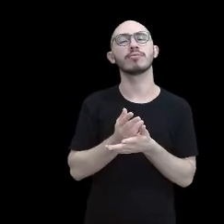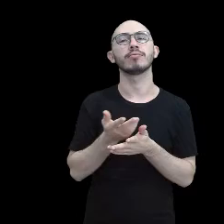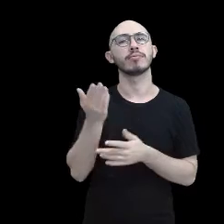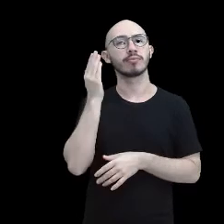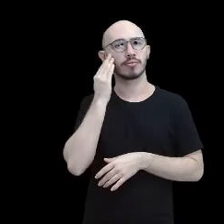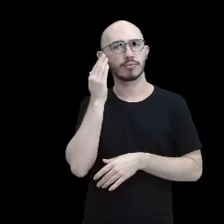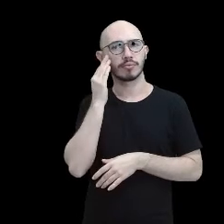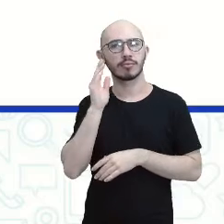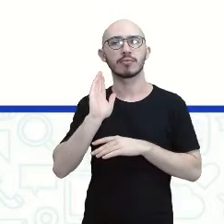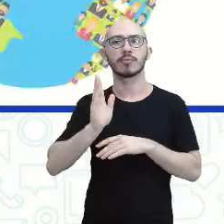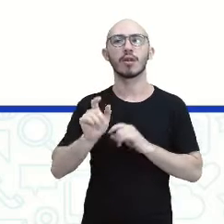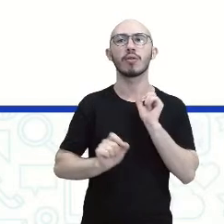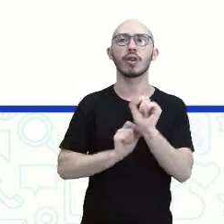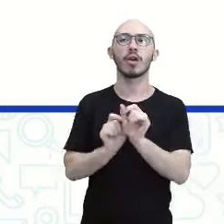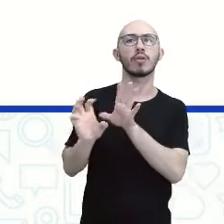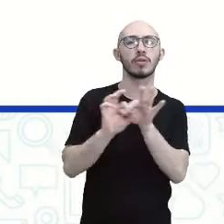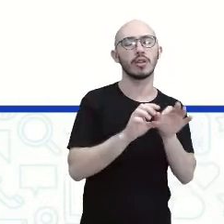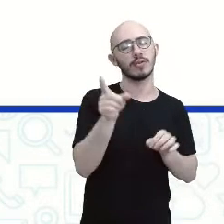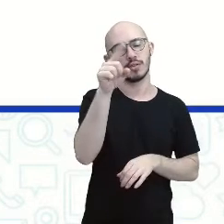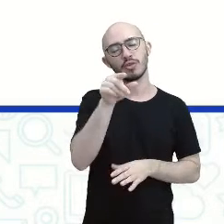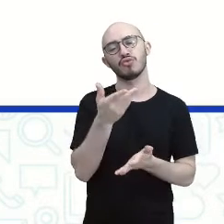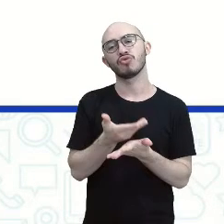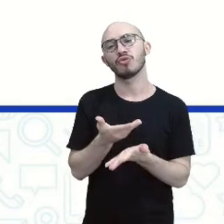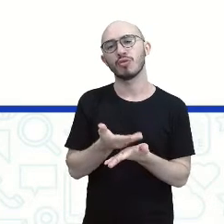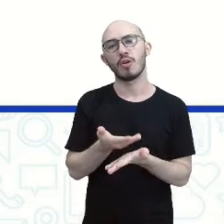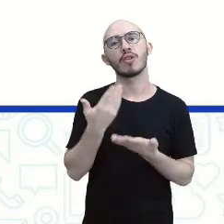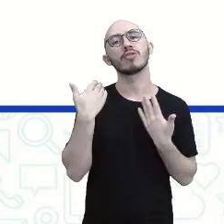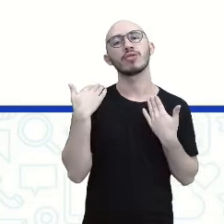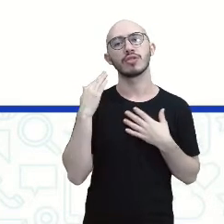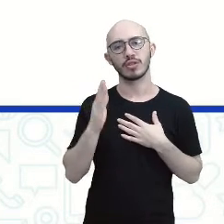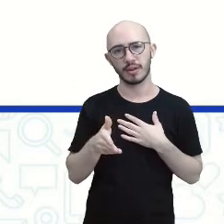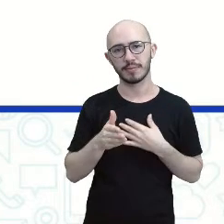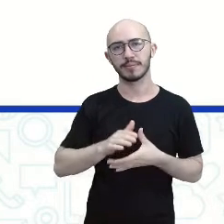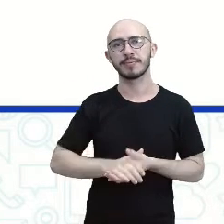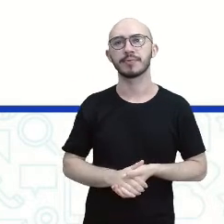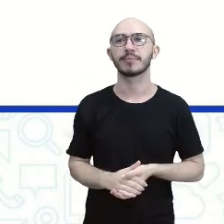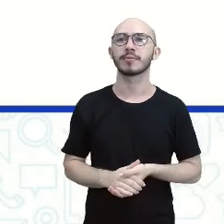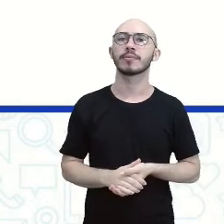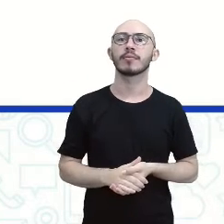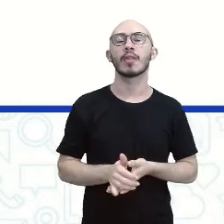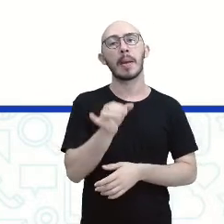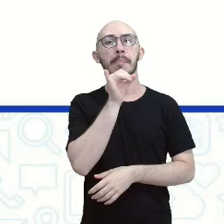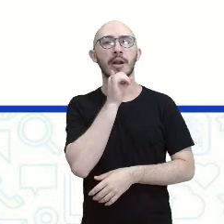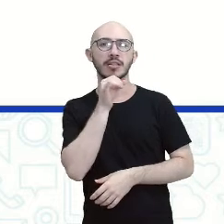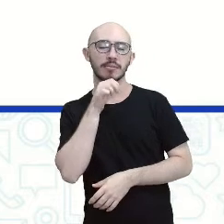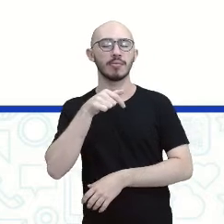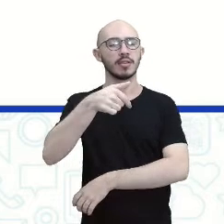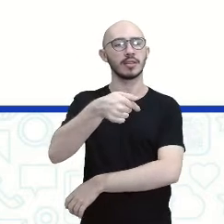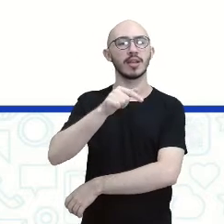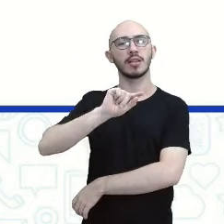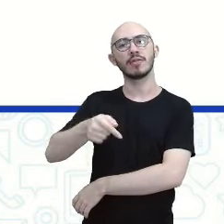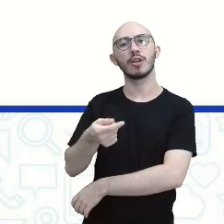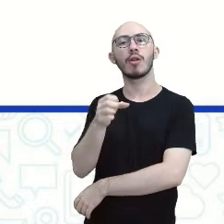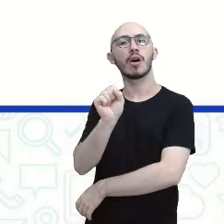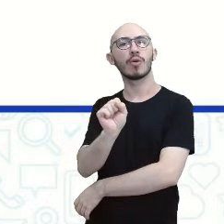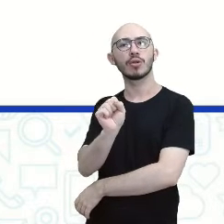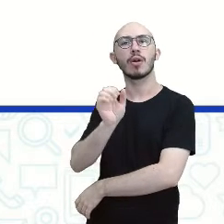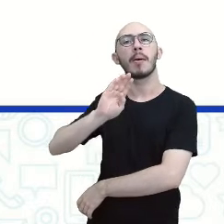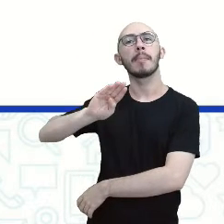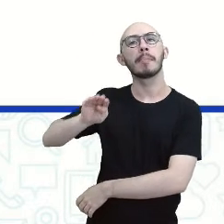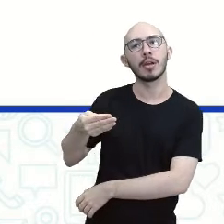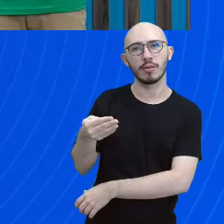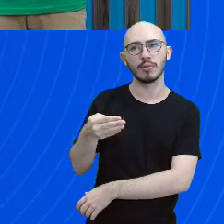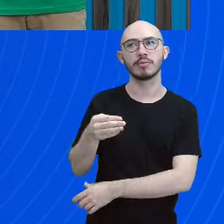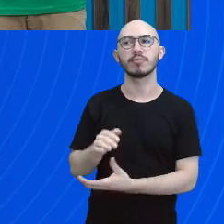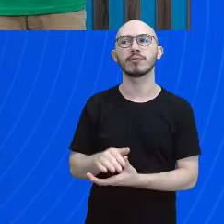são situações que você já viu em outras situações. Então, vamos pegar aí, por exemplo, o número 7,8 bilhões, vamos considerar isso